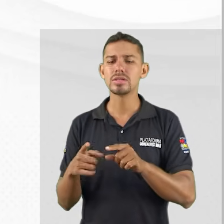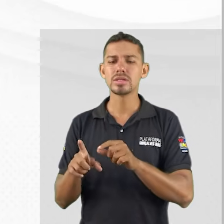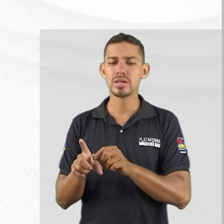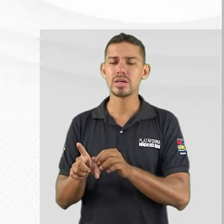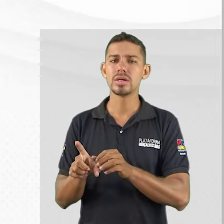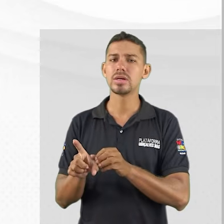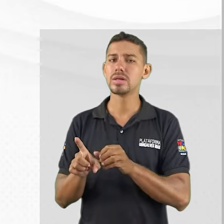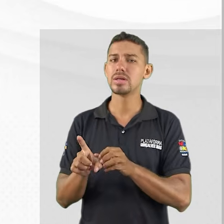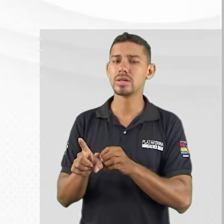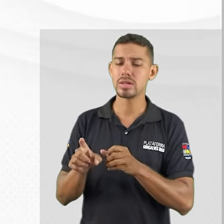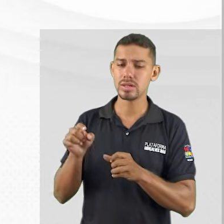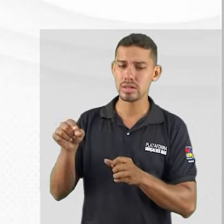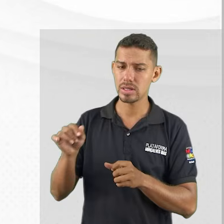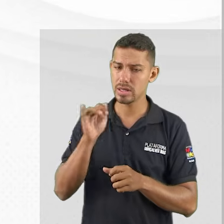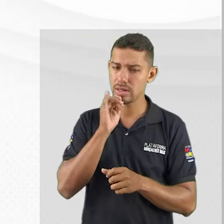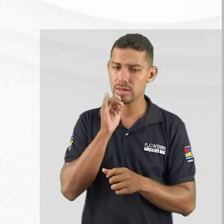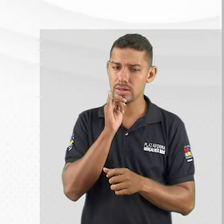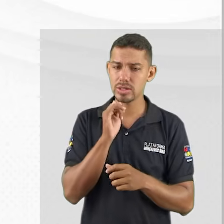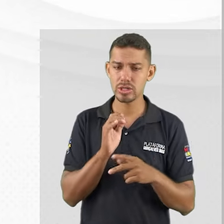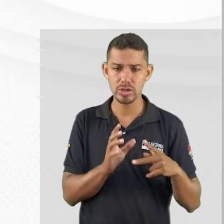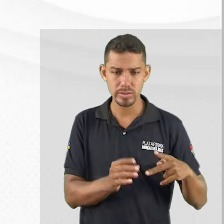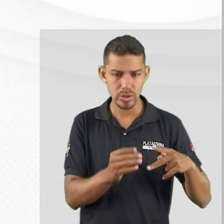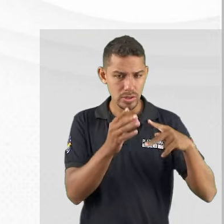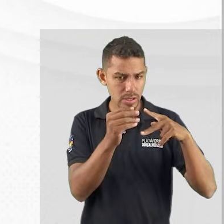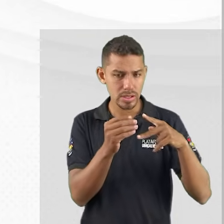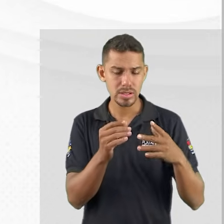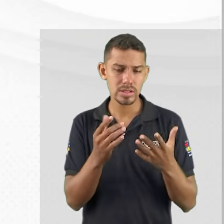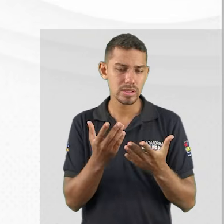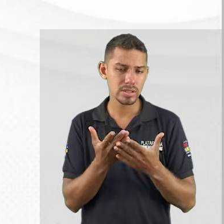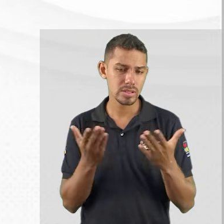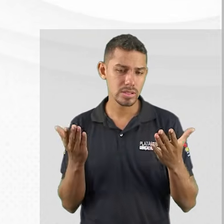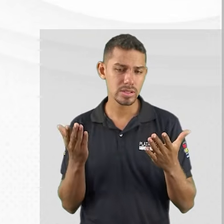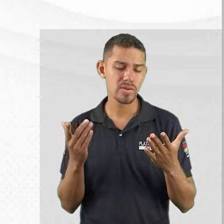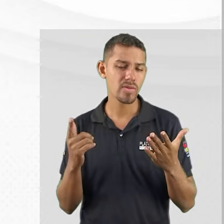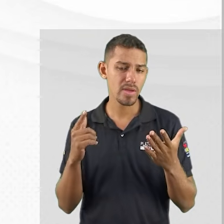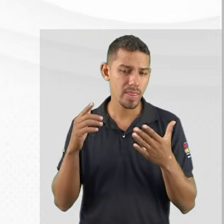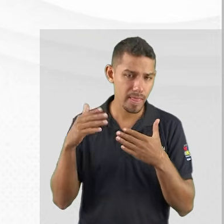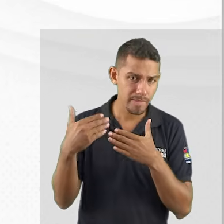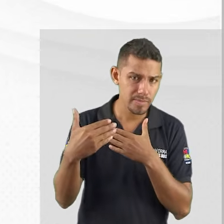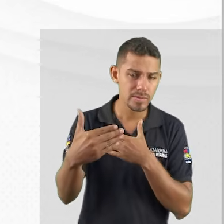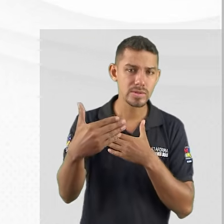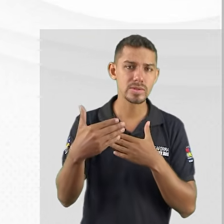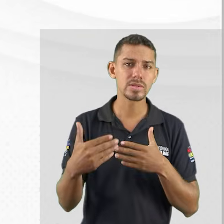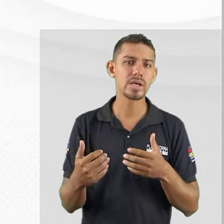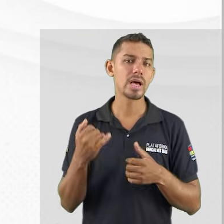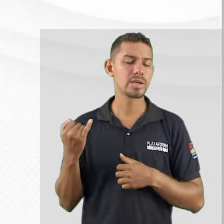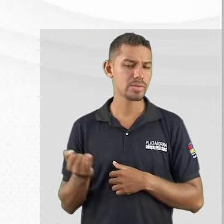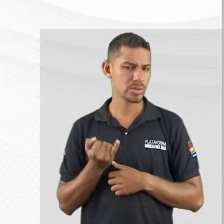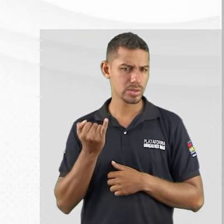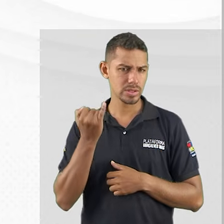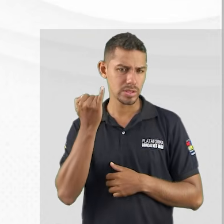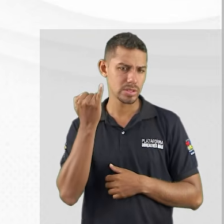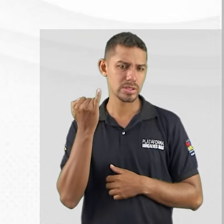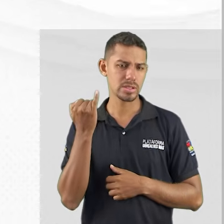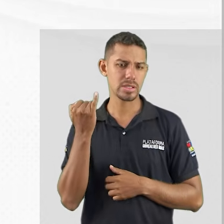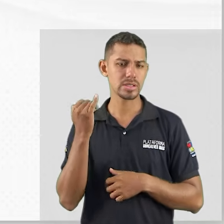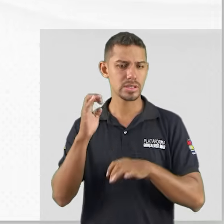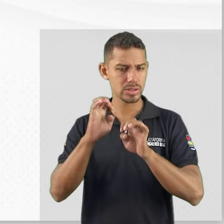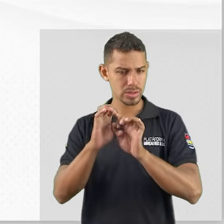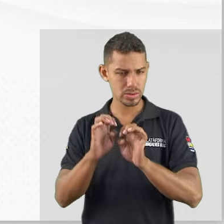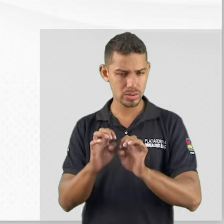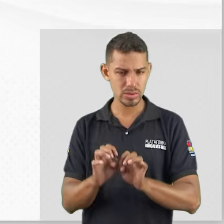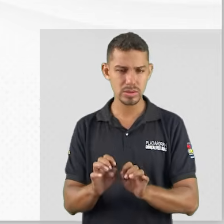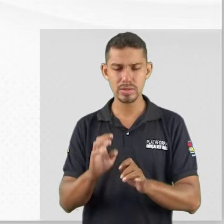função a produção também aqui de proteína, tá? E também a gente vai falar um pouquinho mais na frente sobre a importância dessas estruturas